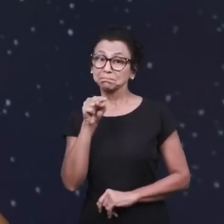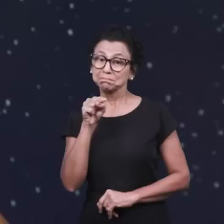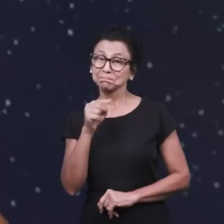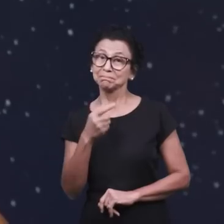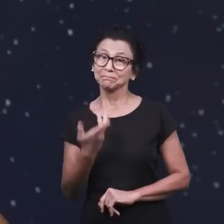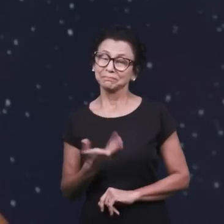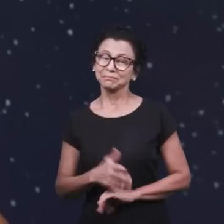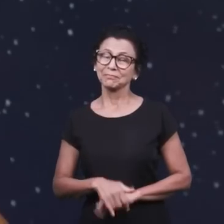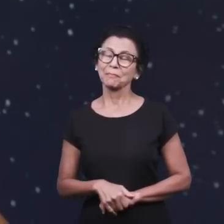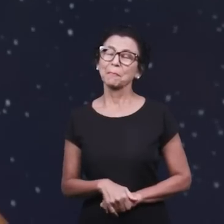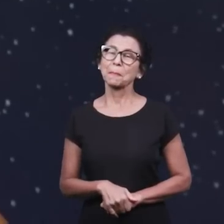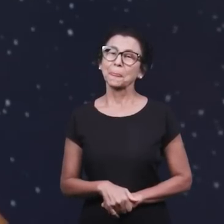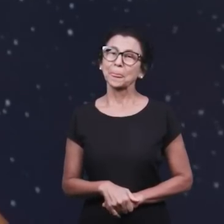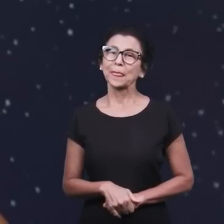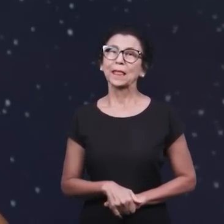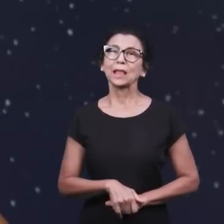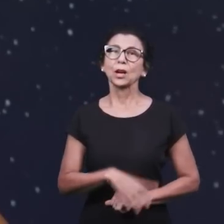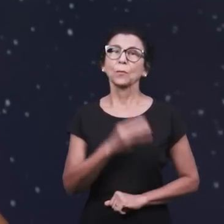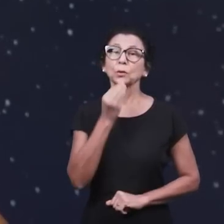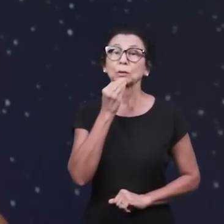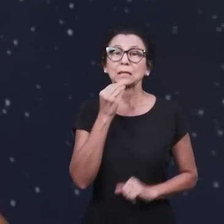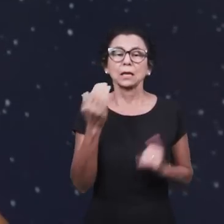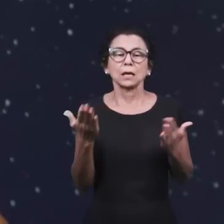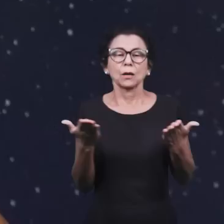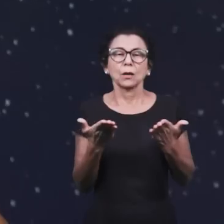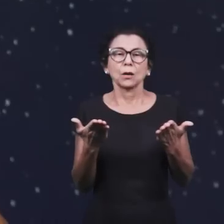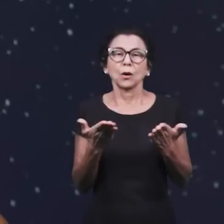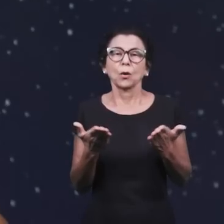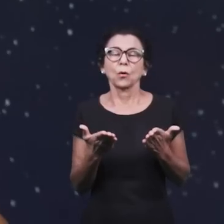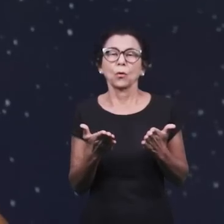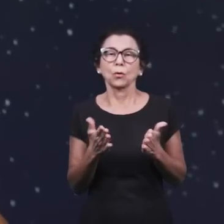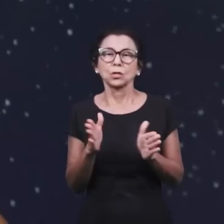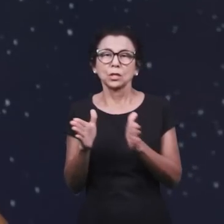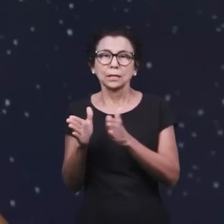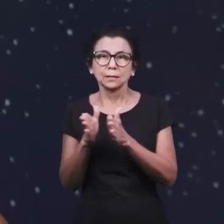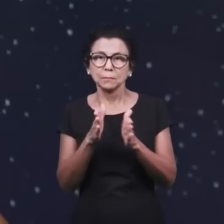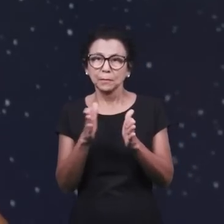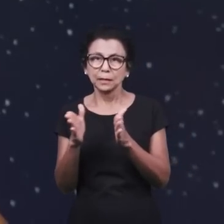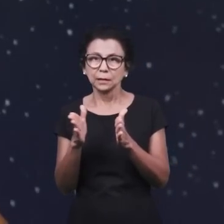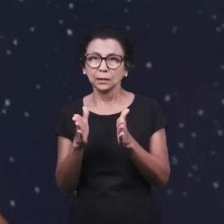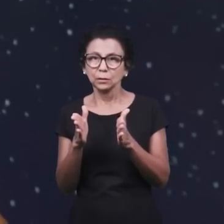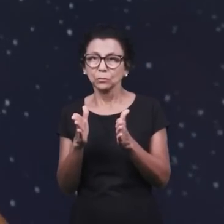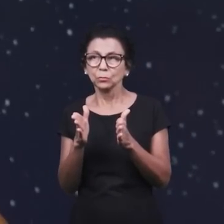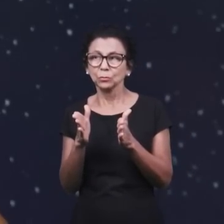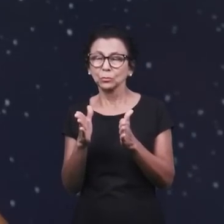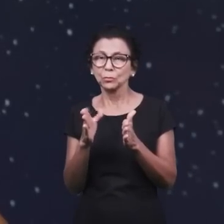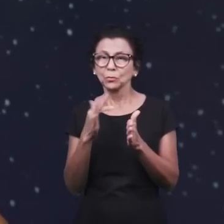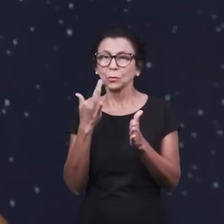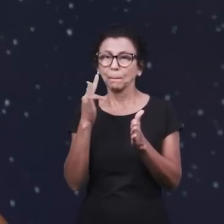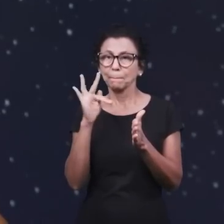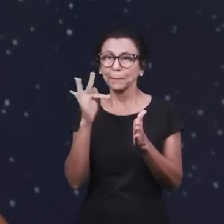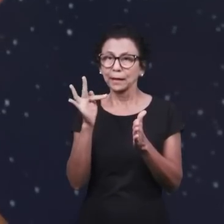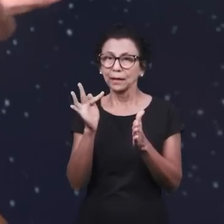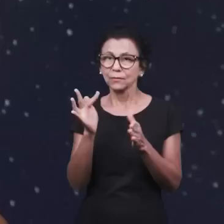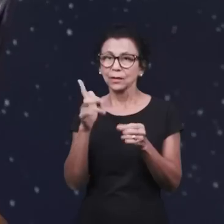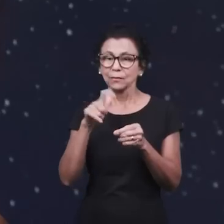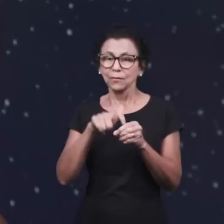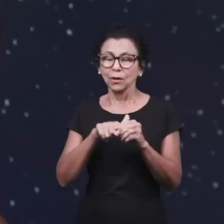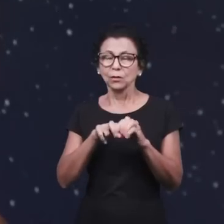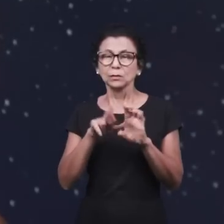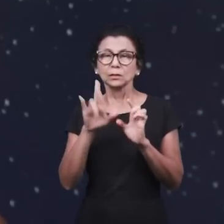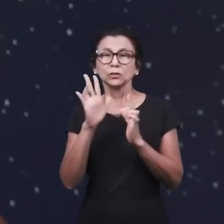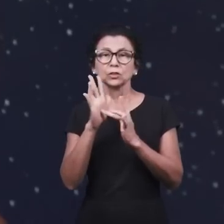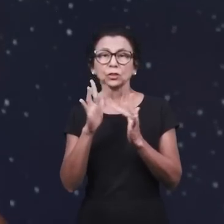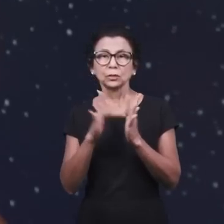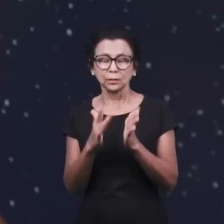Portanto, a oportunidade se dá exatamente hoje. O tempo do breve é o período que